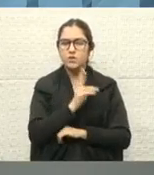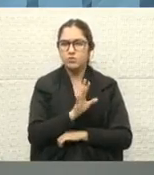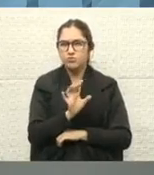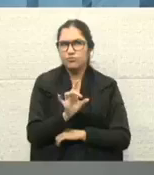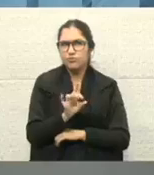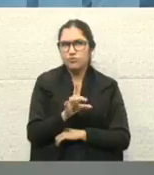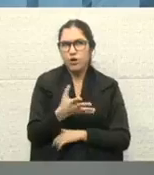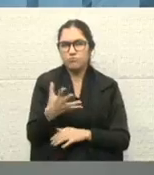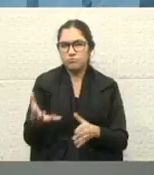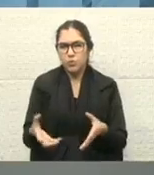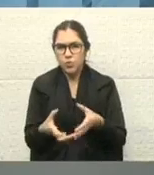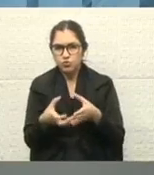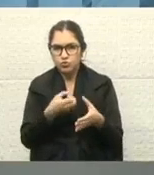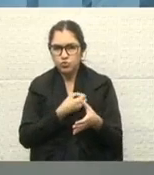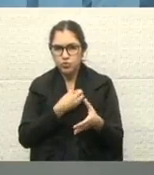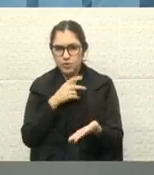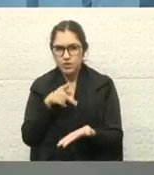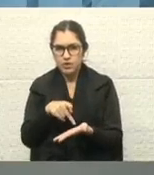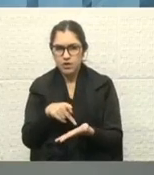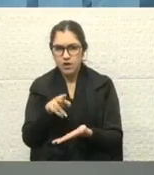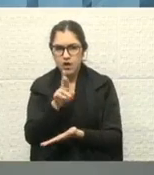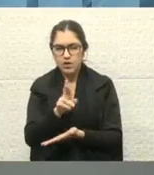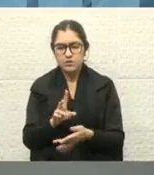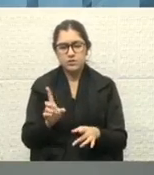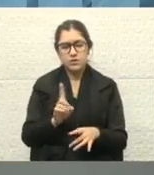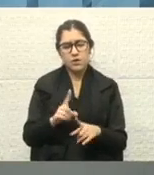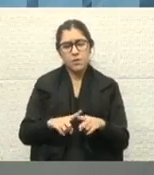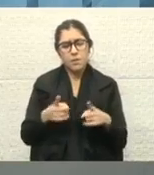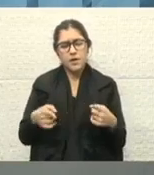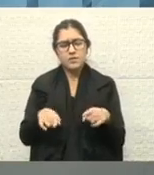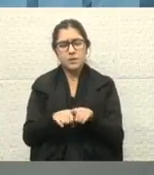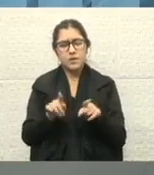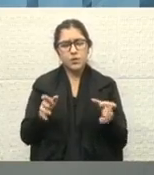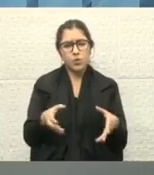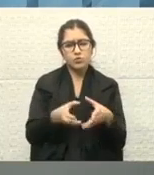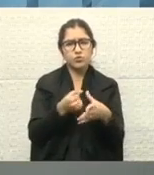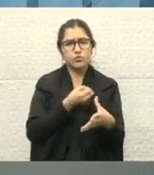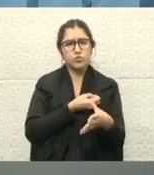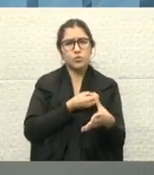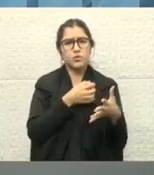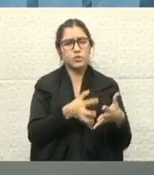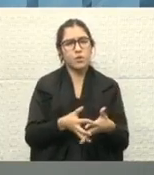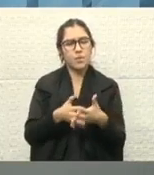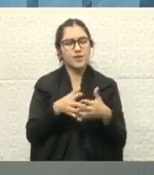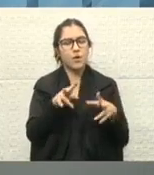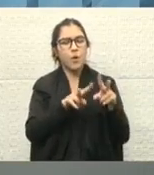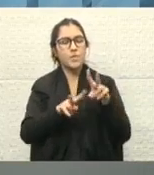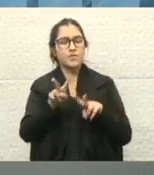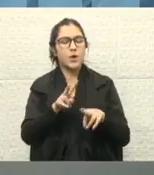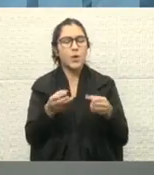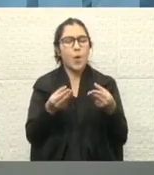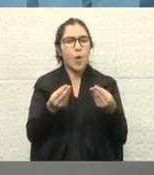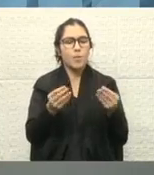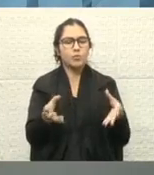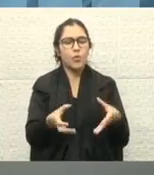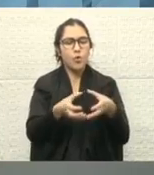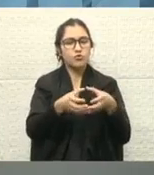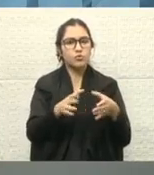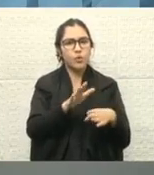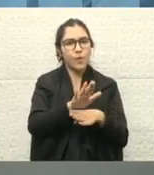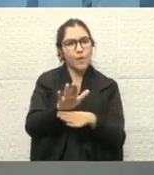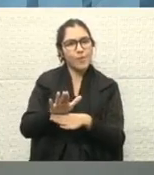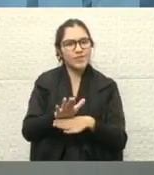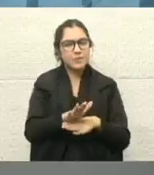não apenas no conjunto de números reais, mas no conjunto de números complexos, e observar como esse conjunto